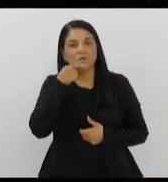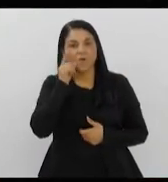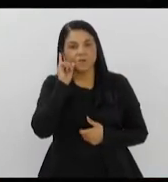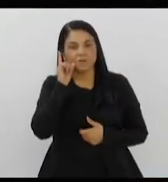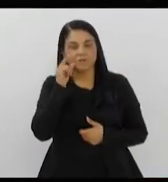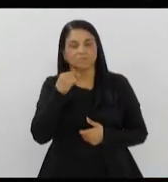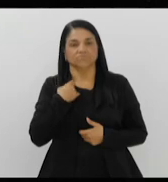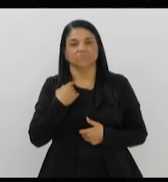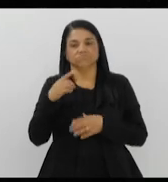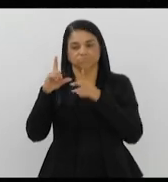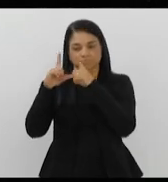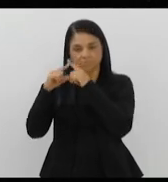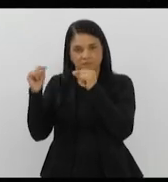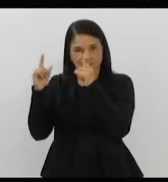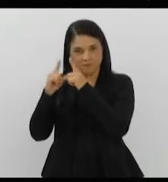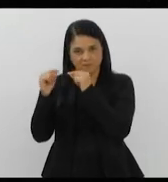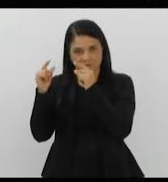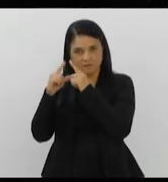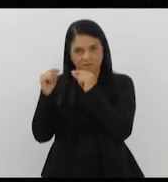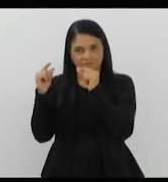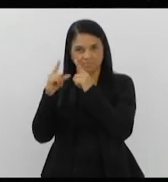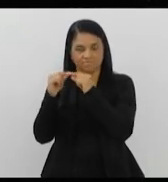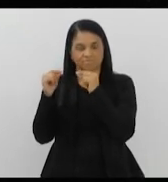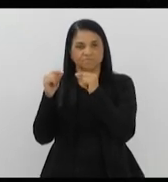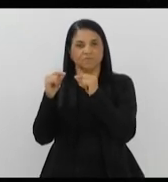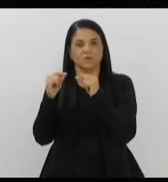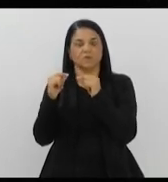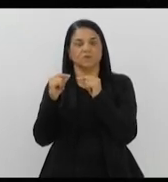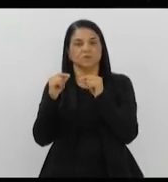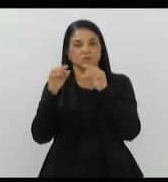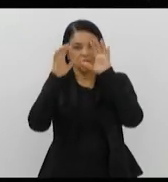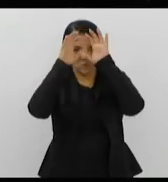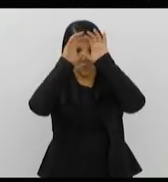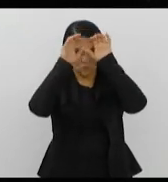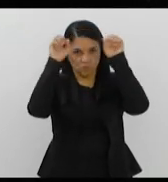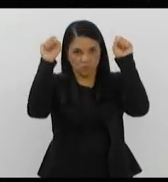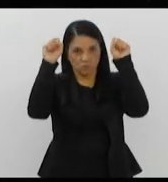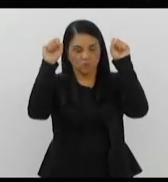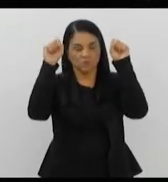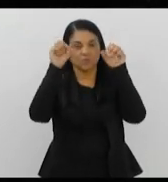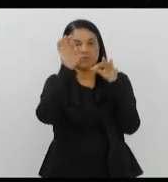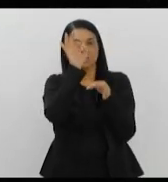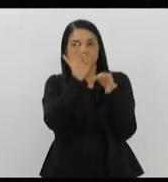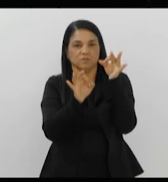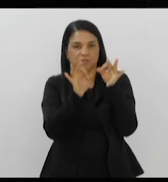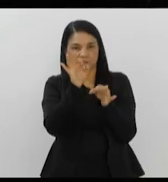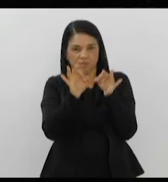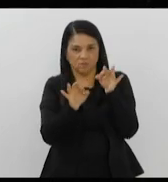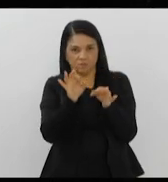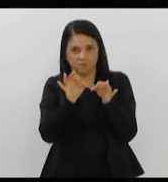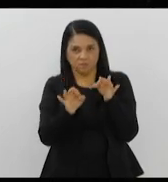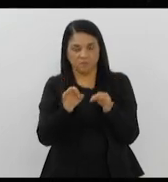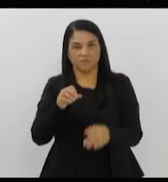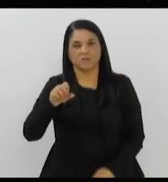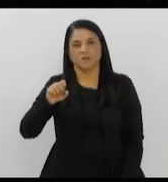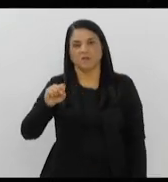Brasília, exatamente no Superior Tribunal de Justiça, no